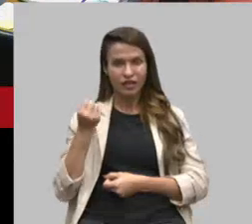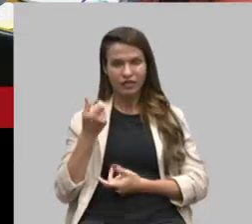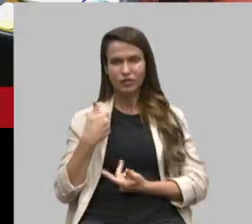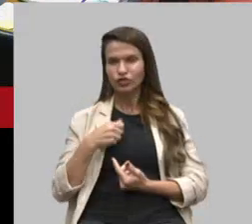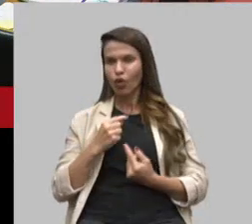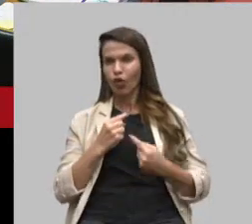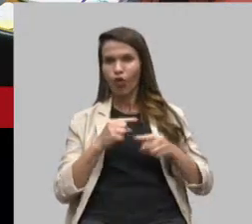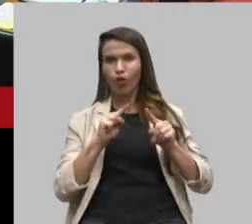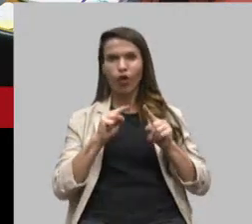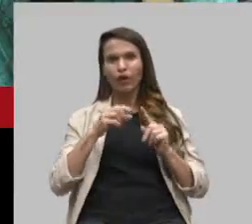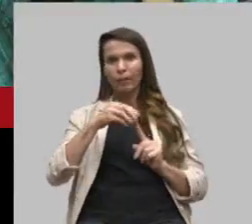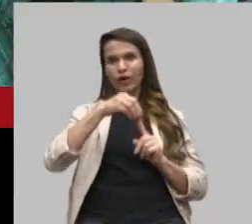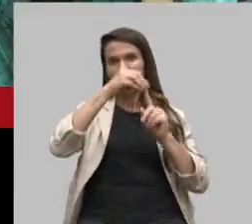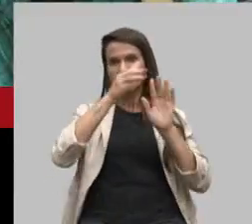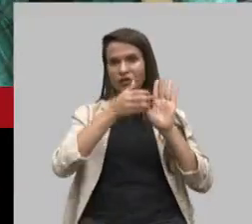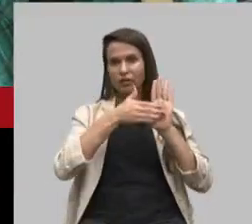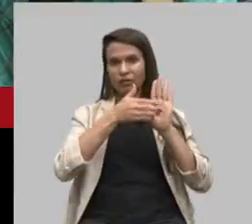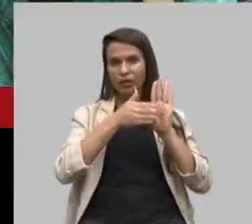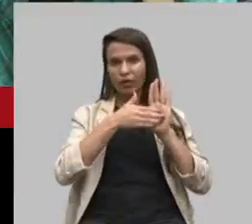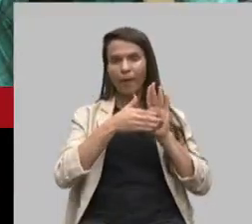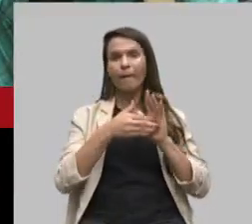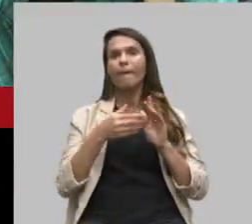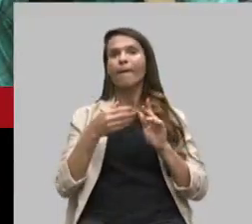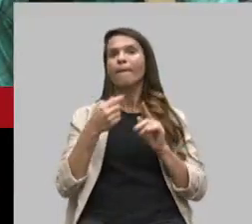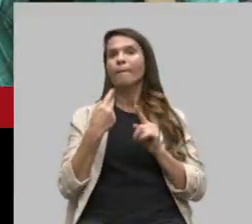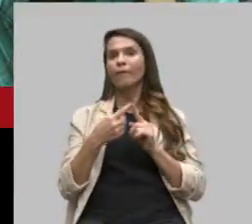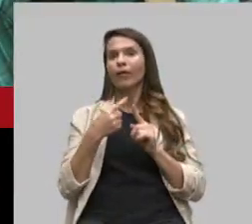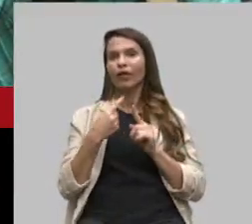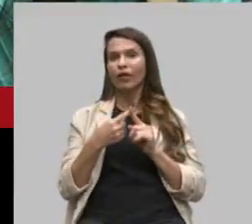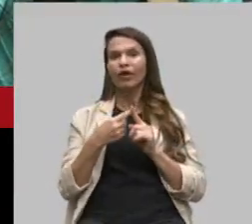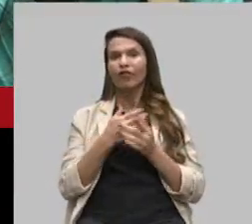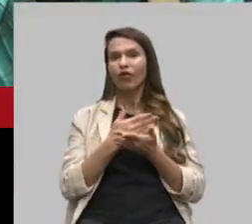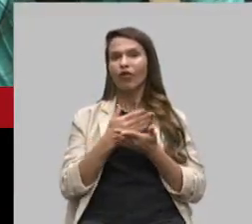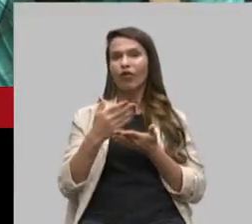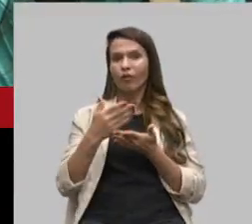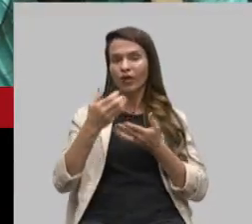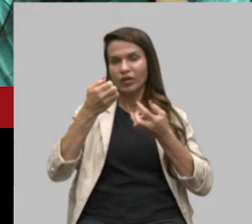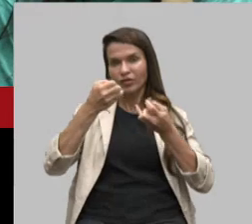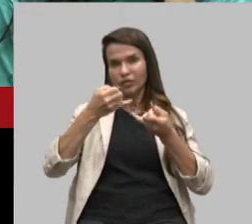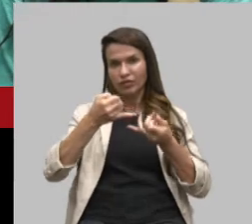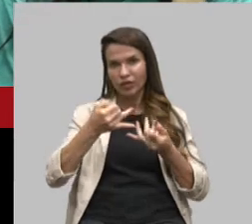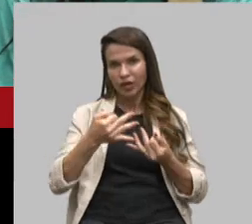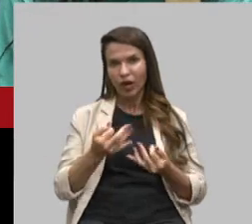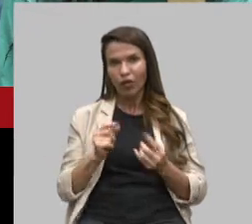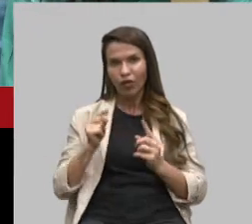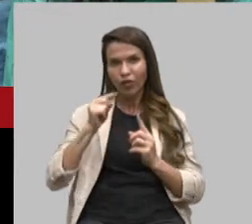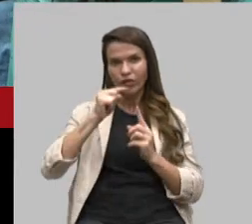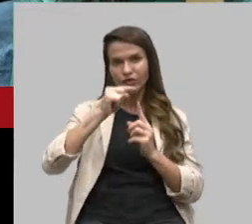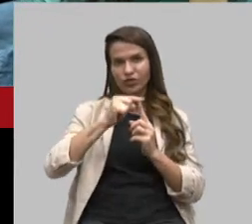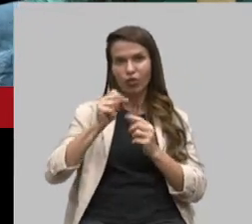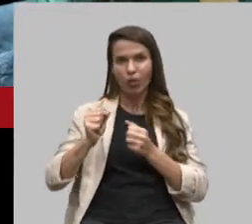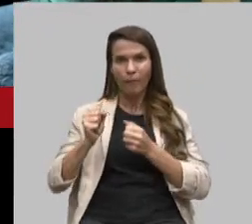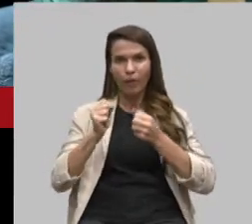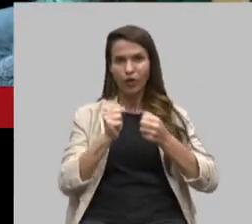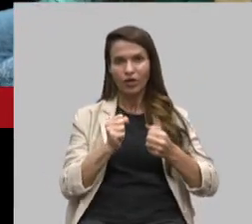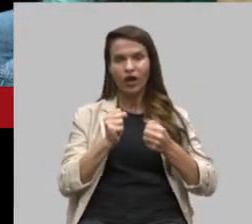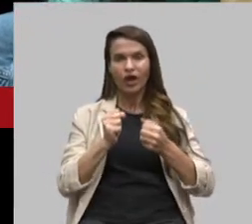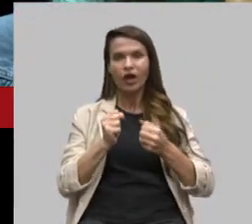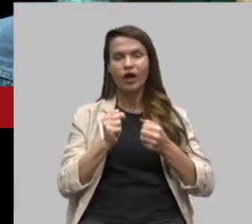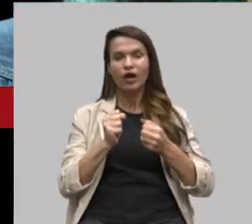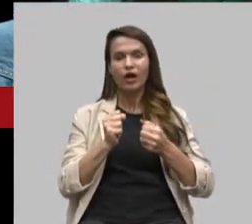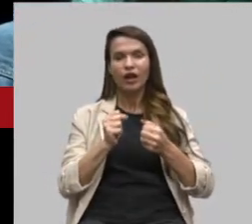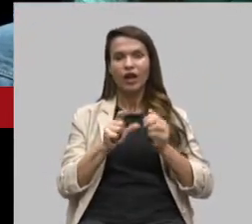pelo seguinte fato vou est começando a citar a função do Poder Legislativo que é